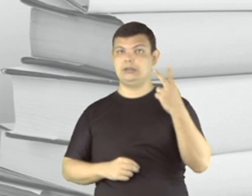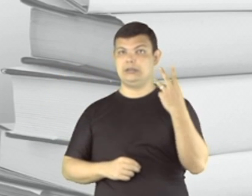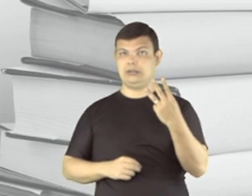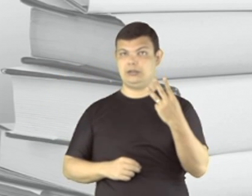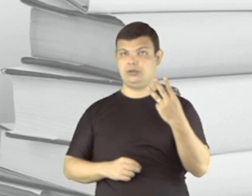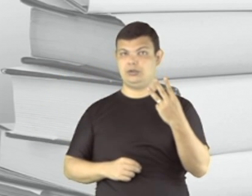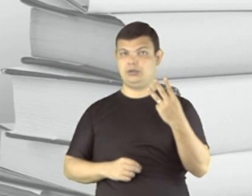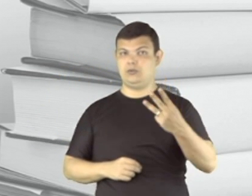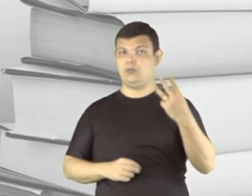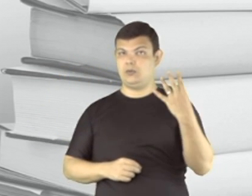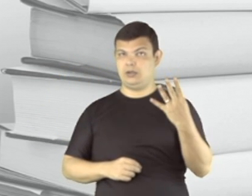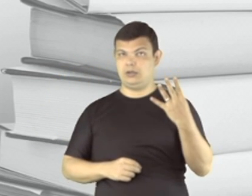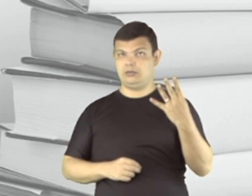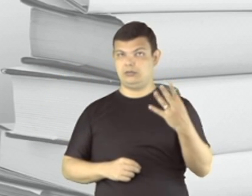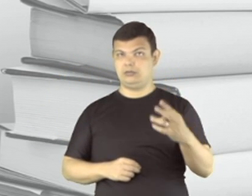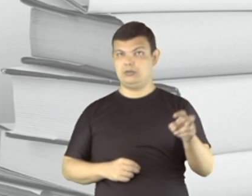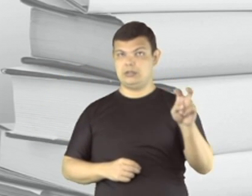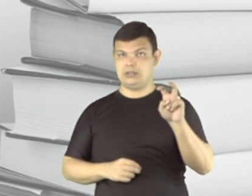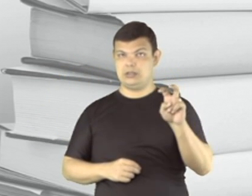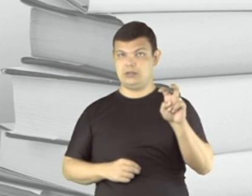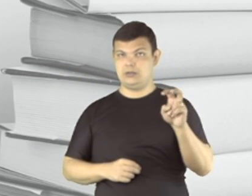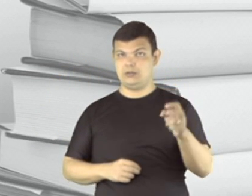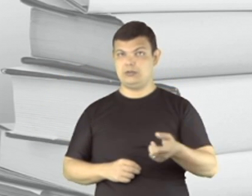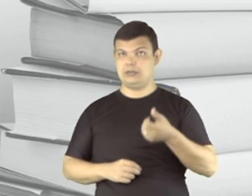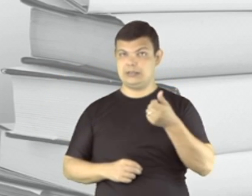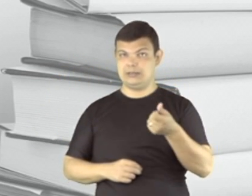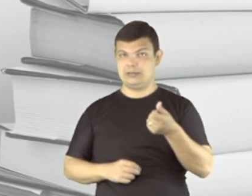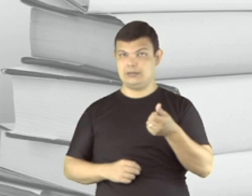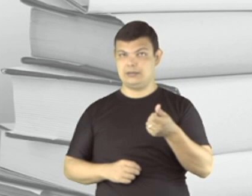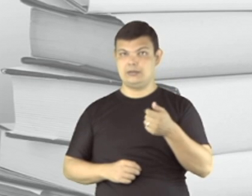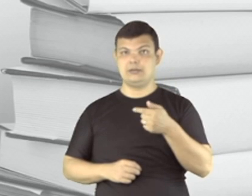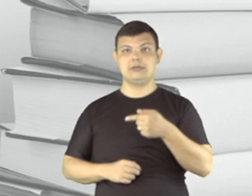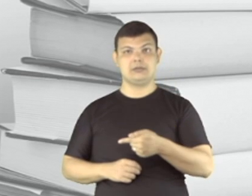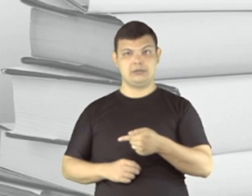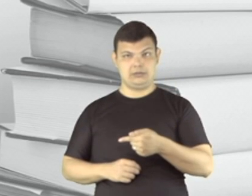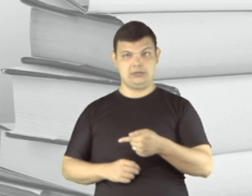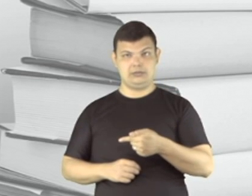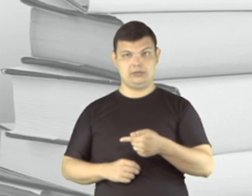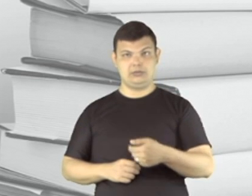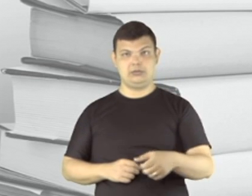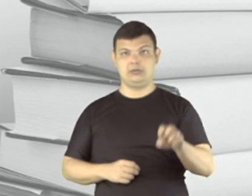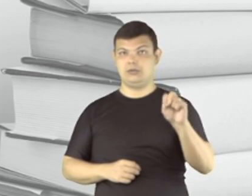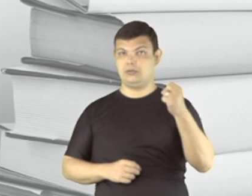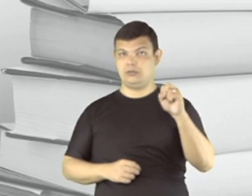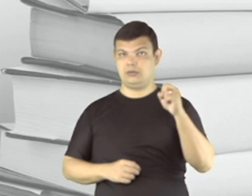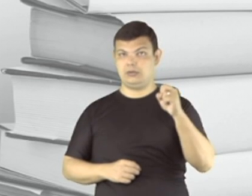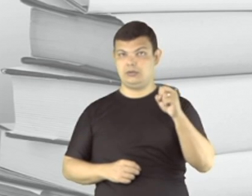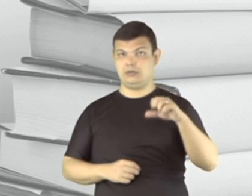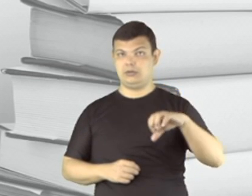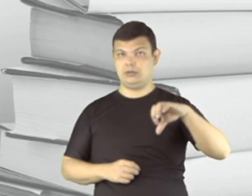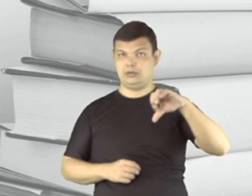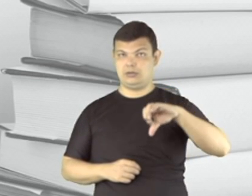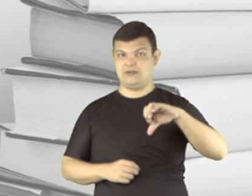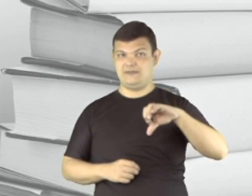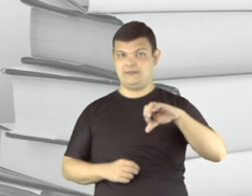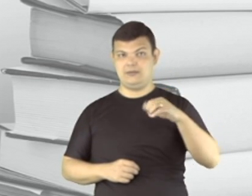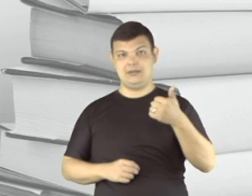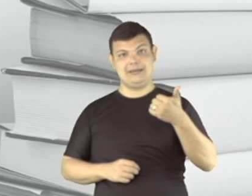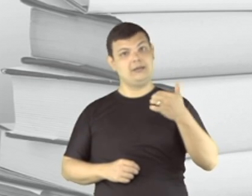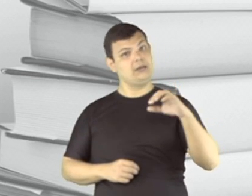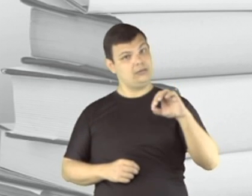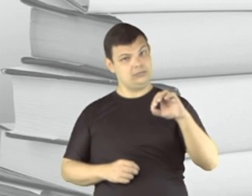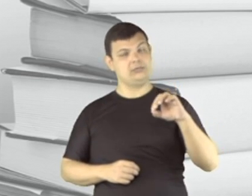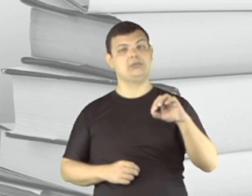2, 3, 4, 5, 6, 7, 8,